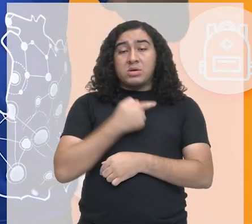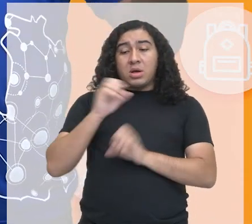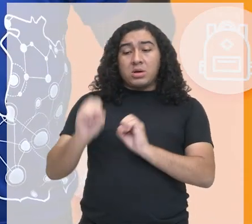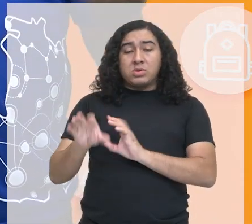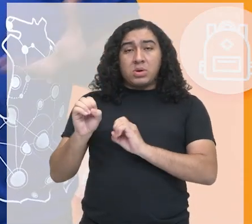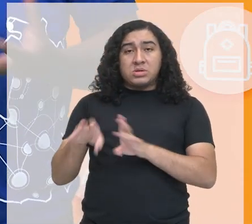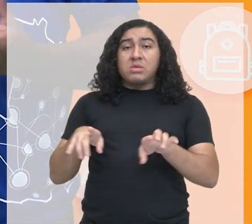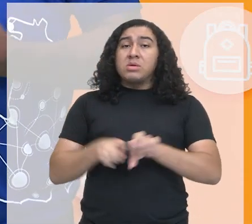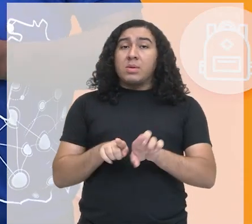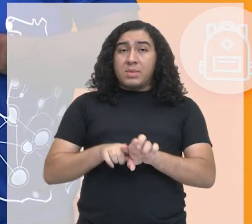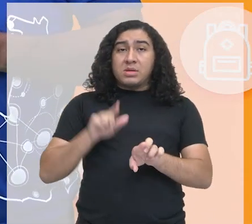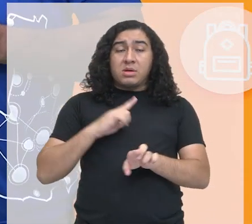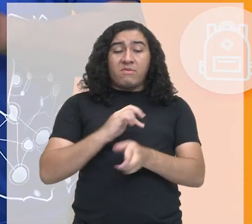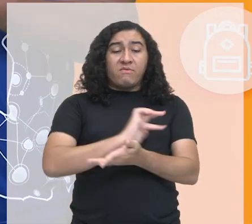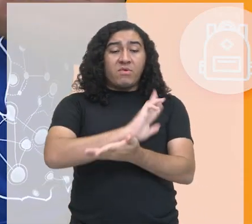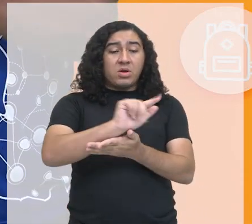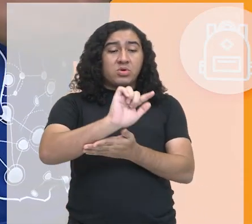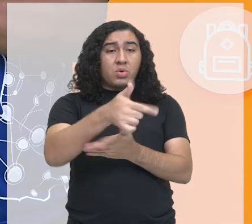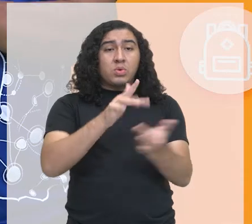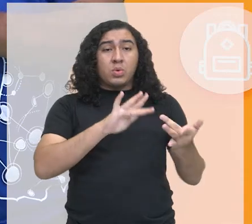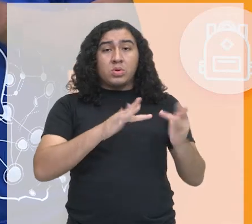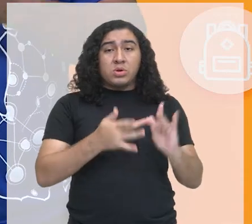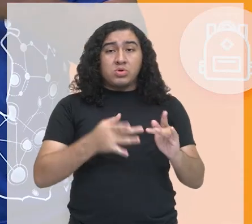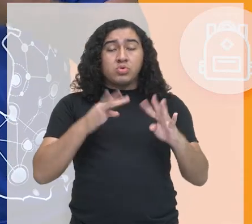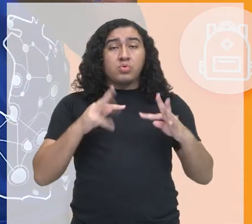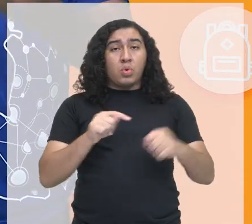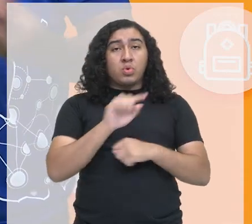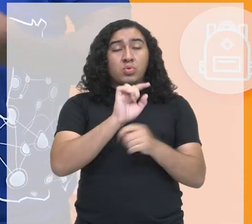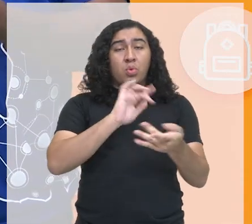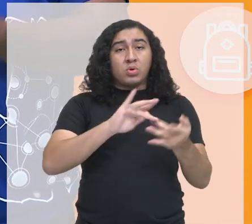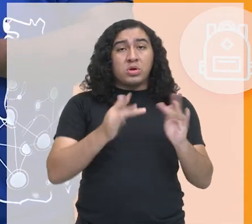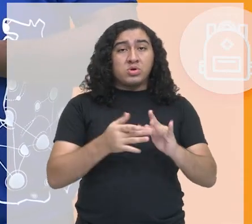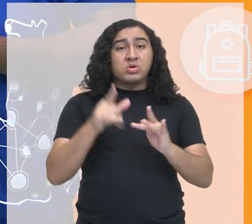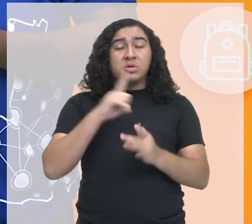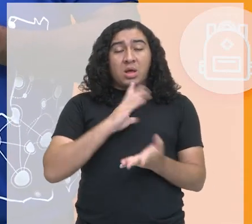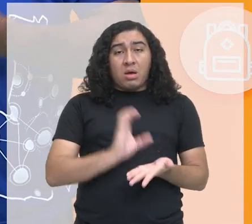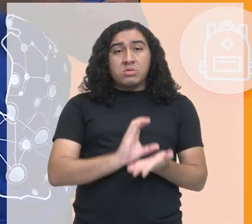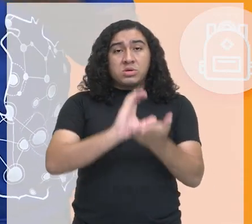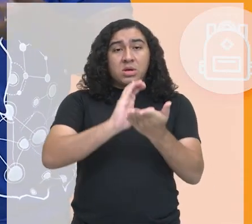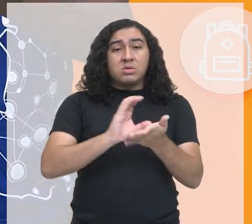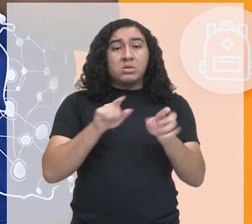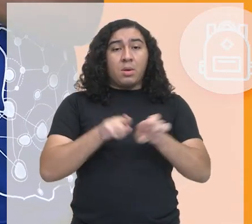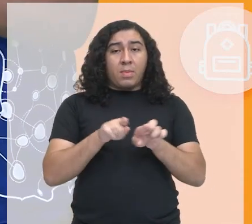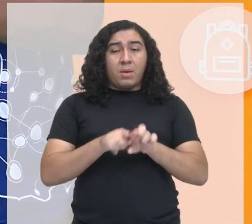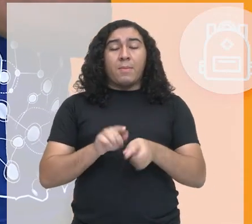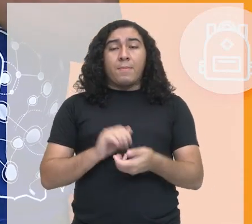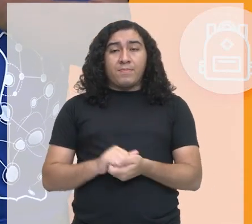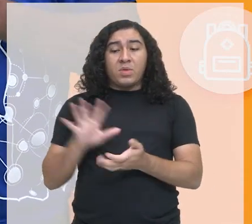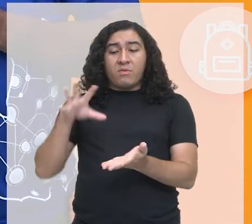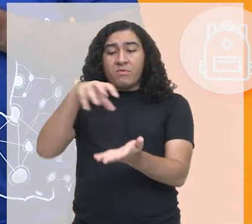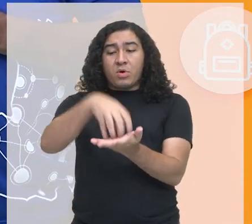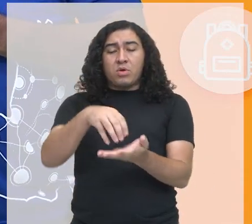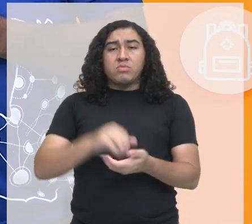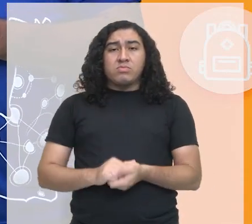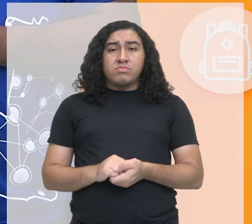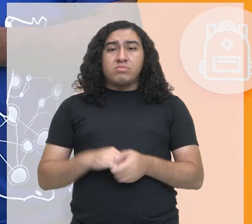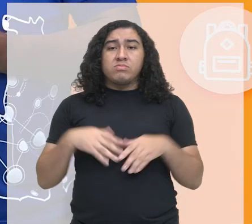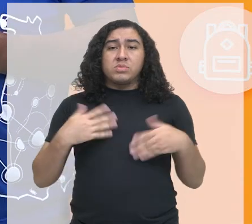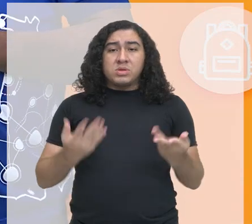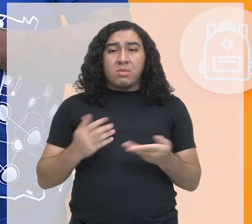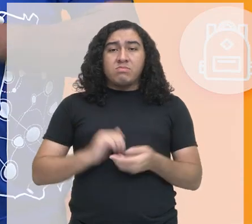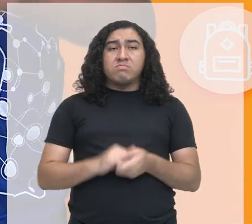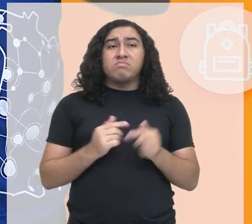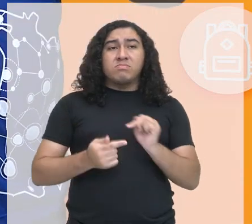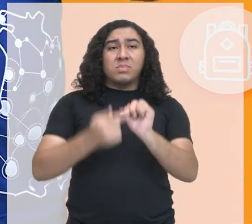temos vários outros campos. Em todos os campos existem conselhos e fóruns. É bem verdade que durante alguns anos atrás aqui, há bem